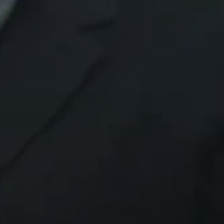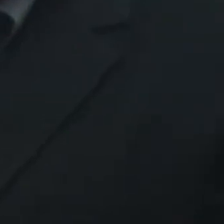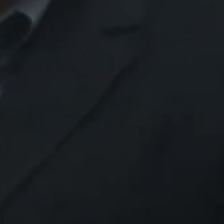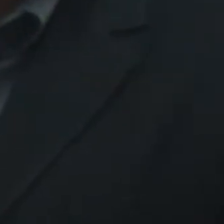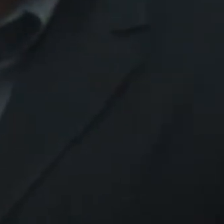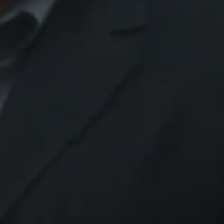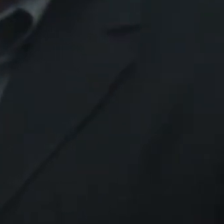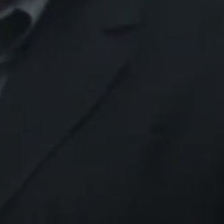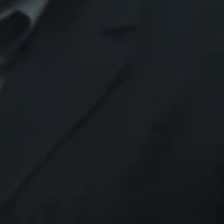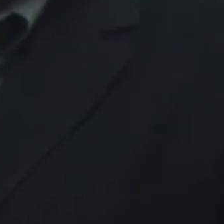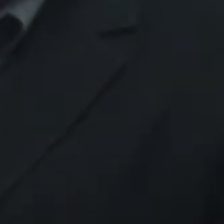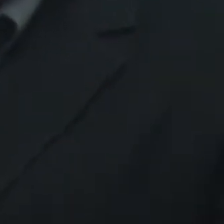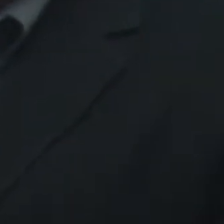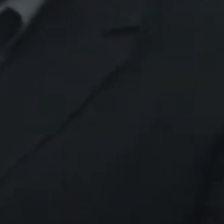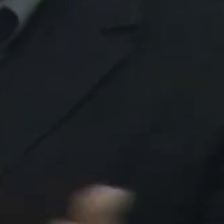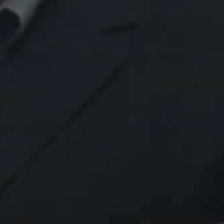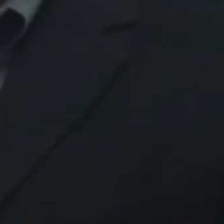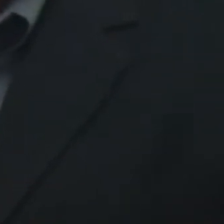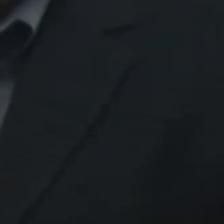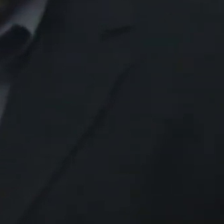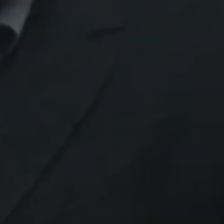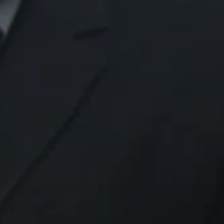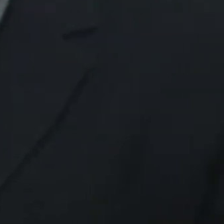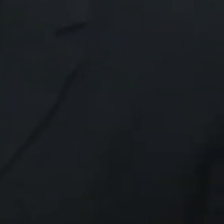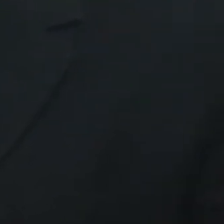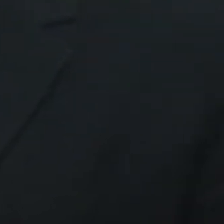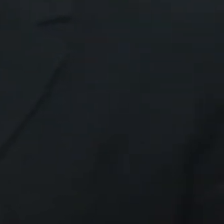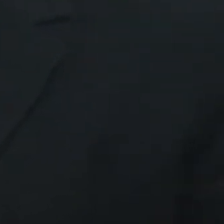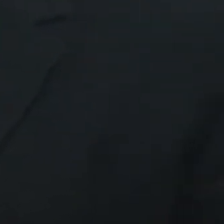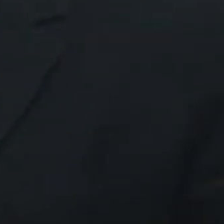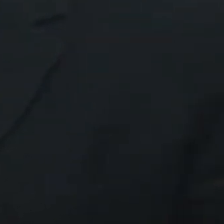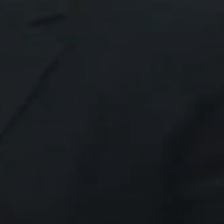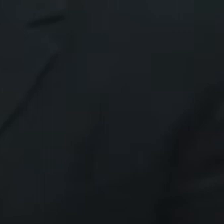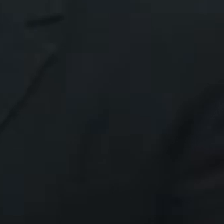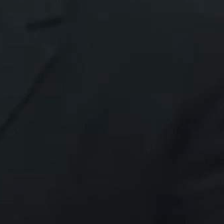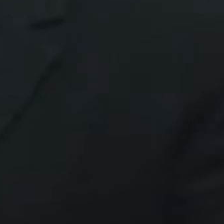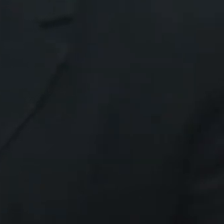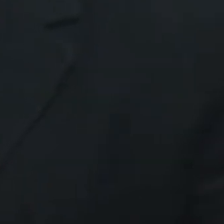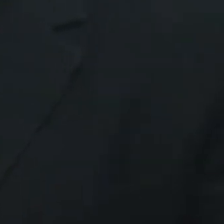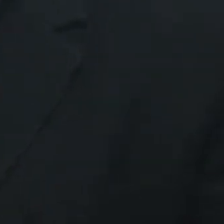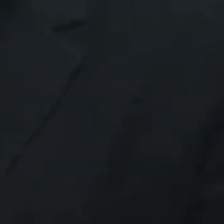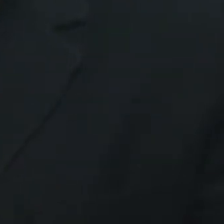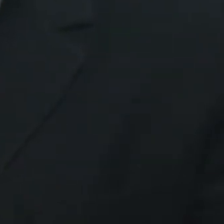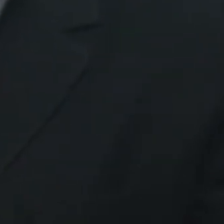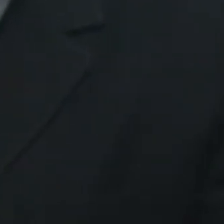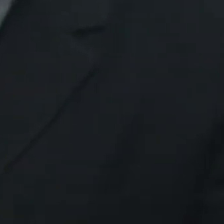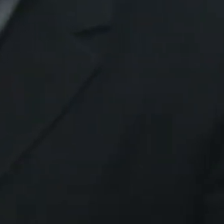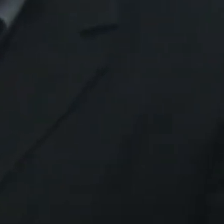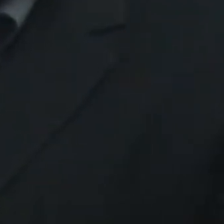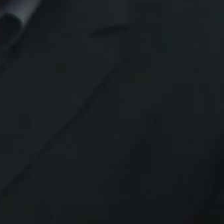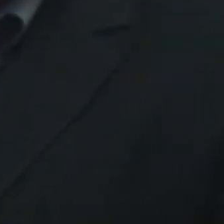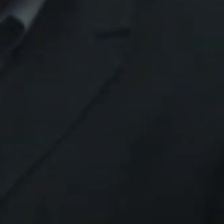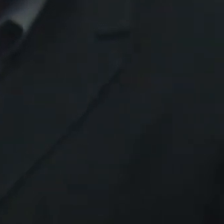poder ter uma divulgação. Obrigado, senhor presidente. Continue a discussão. Eu quero, presidente. A palavra vereador Marcos